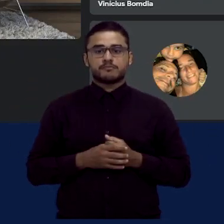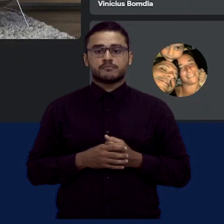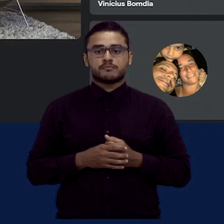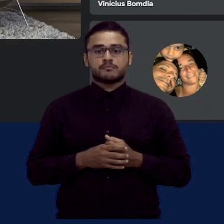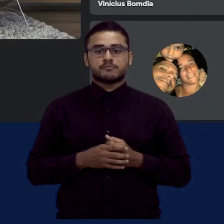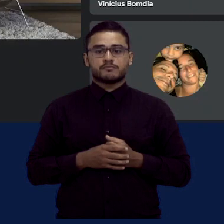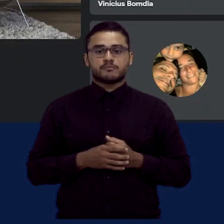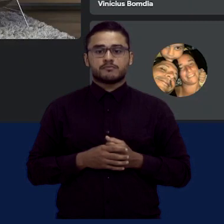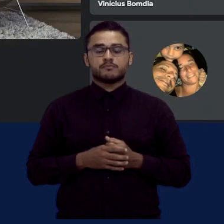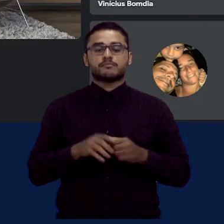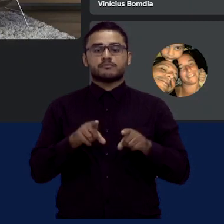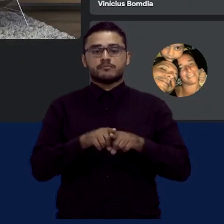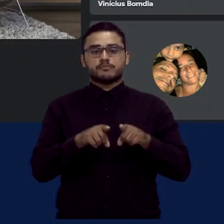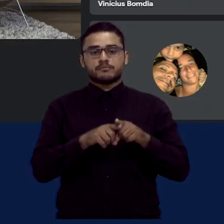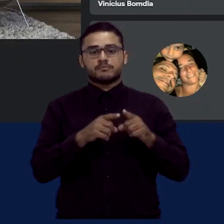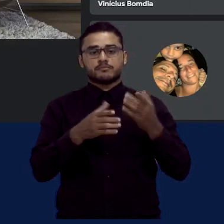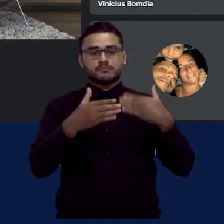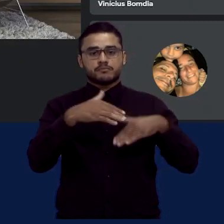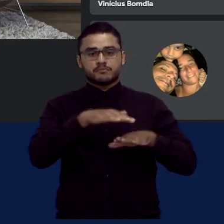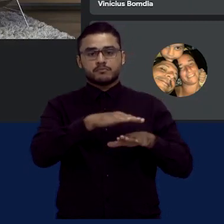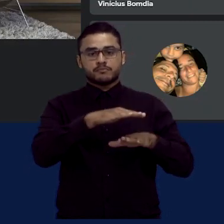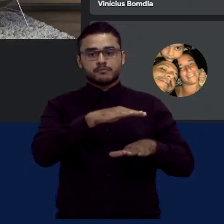com materiais de arte. Então é isso.